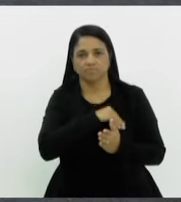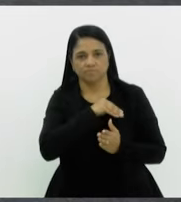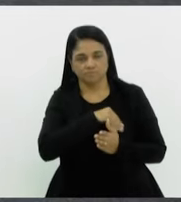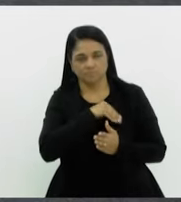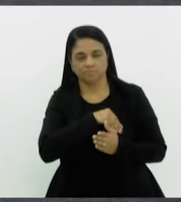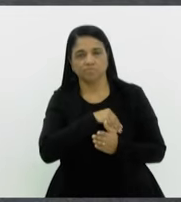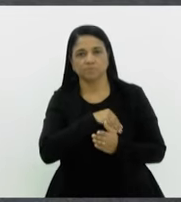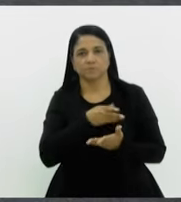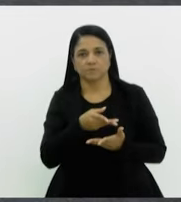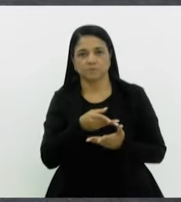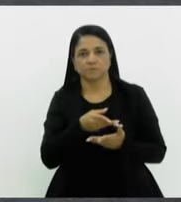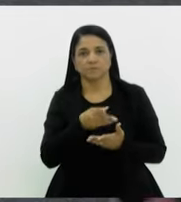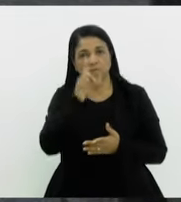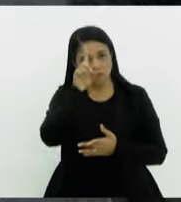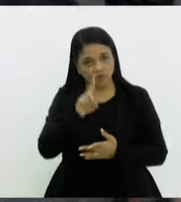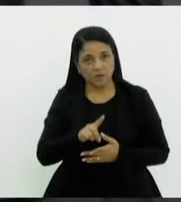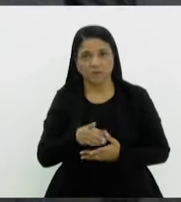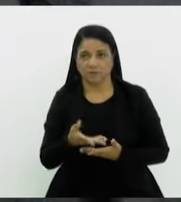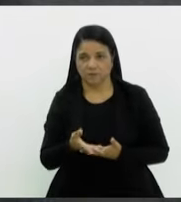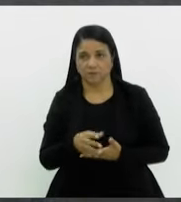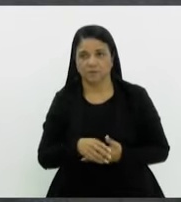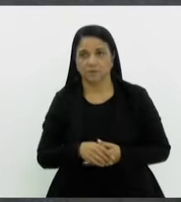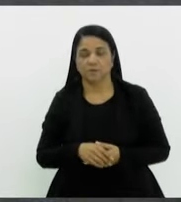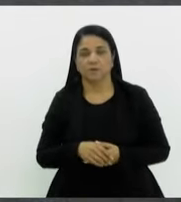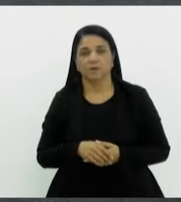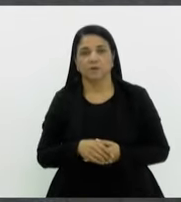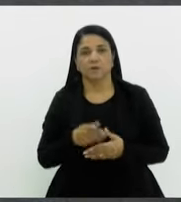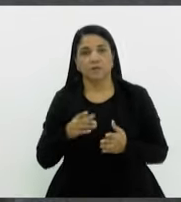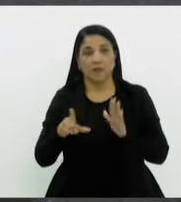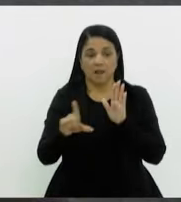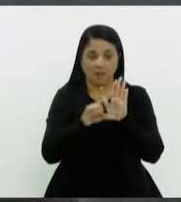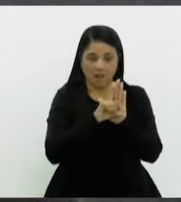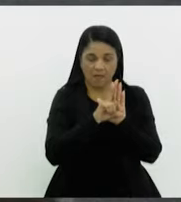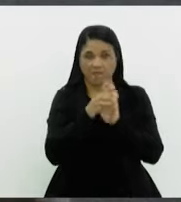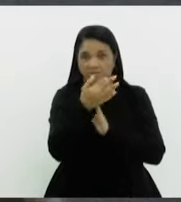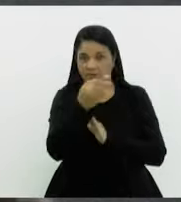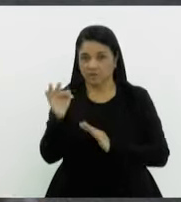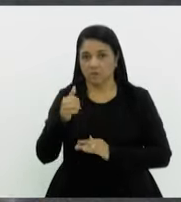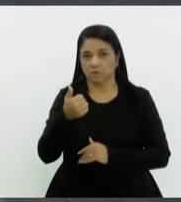fazem jus, né? Que é de direito. Então, com a entrada em vigor da Lei Federal